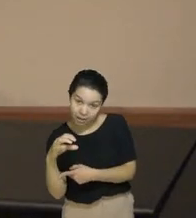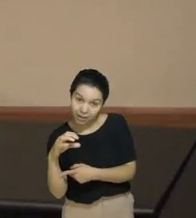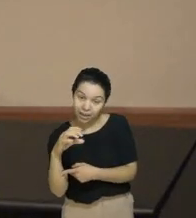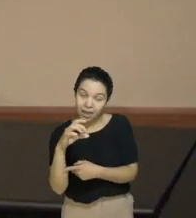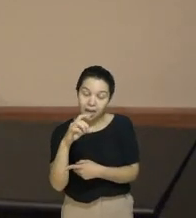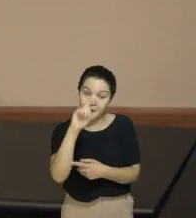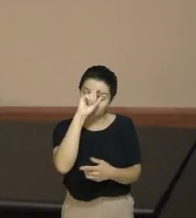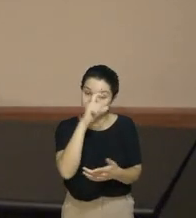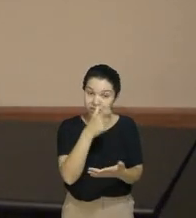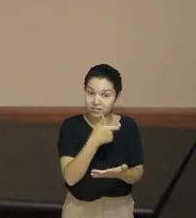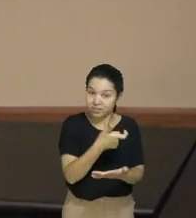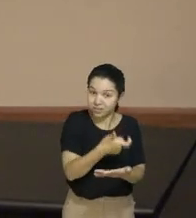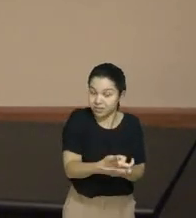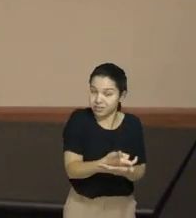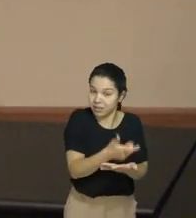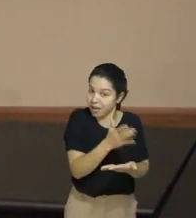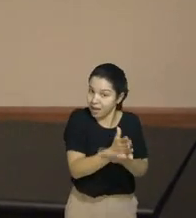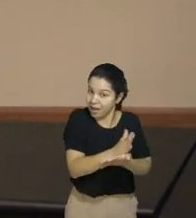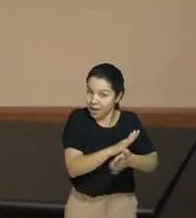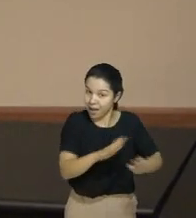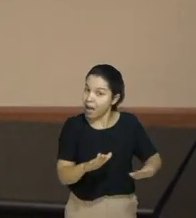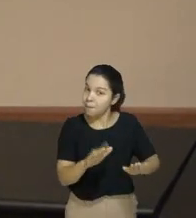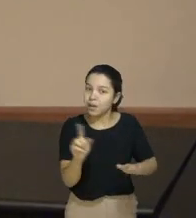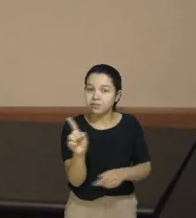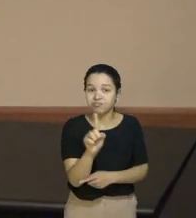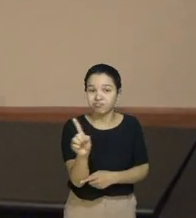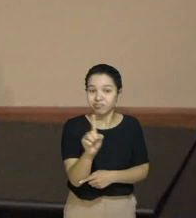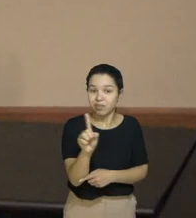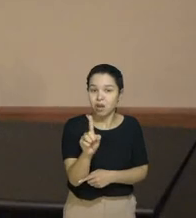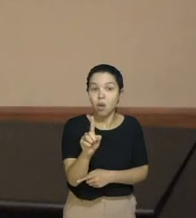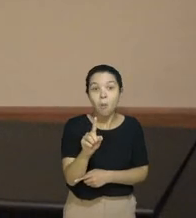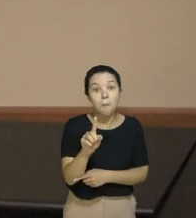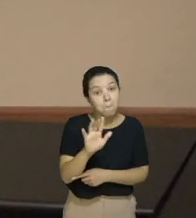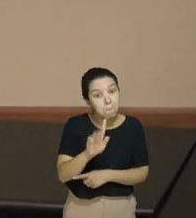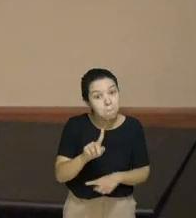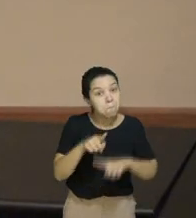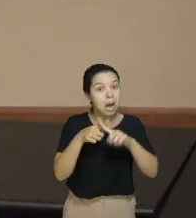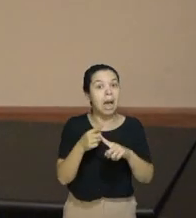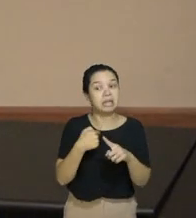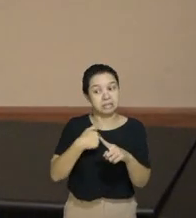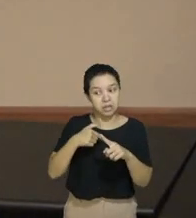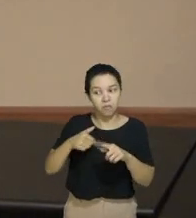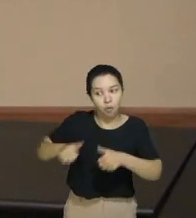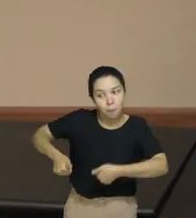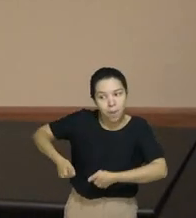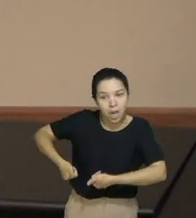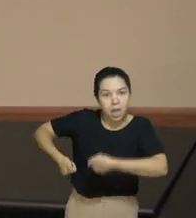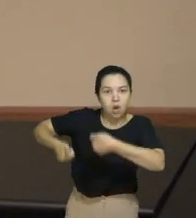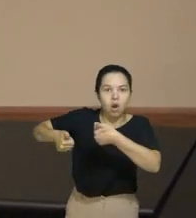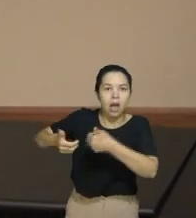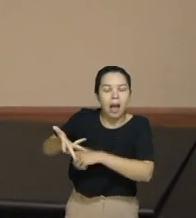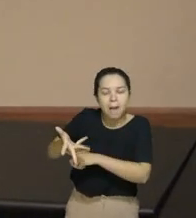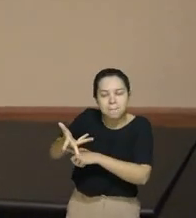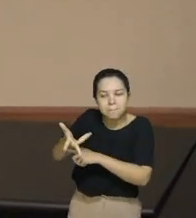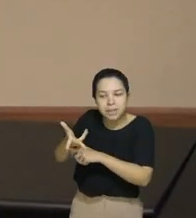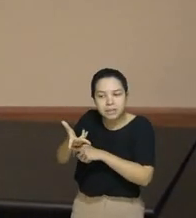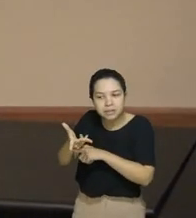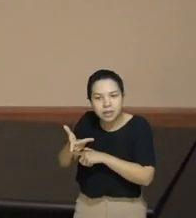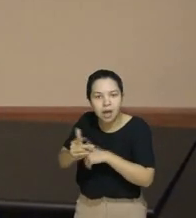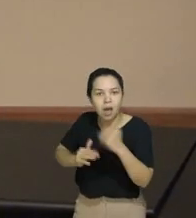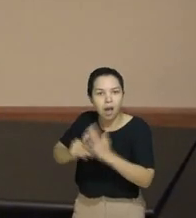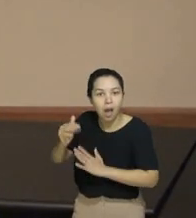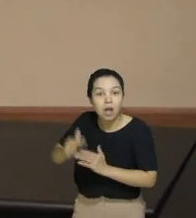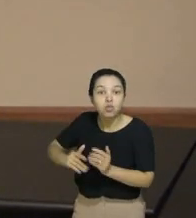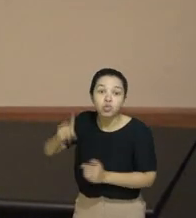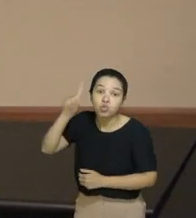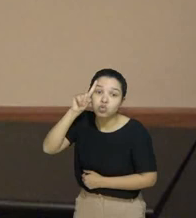dislexia. Mas eu vou melhorar muito as habilidades daquela pessoa para conseguir lidar no dia a